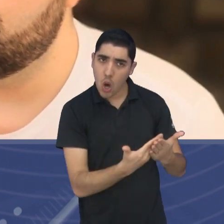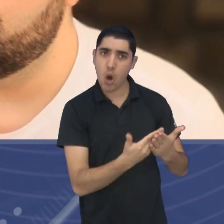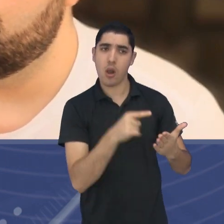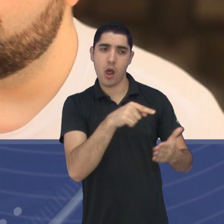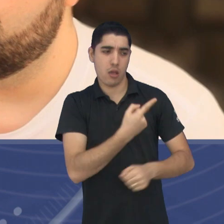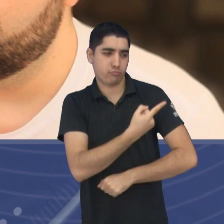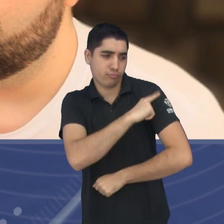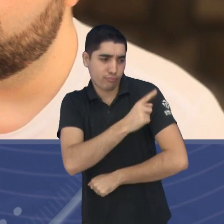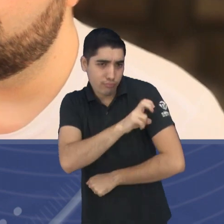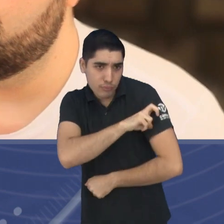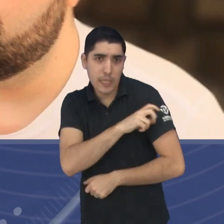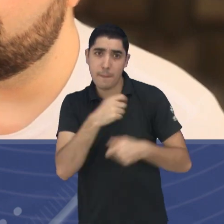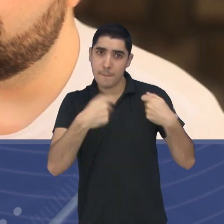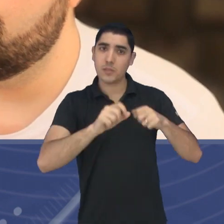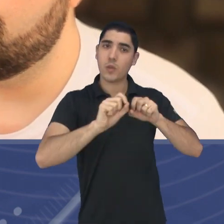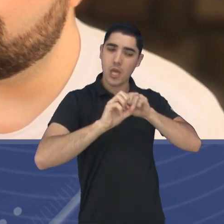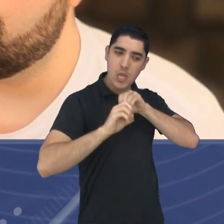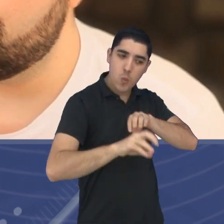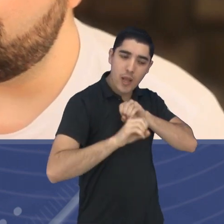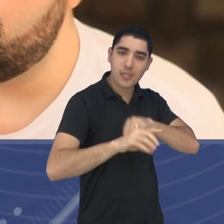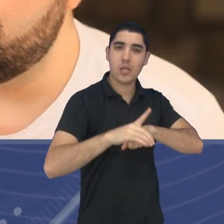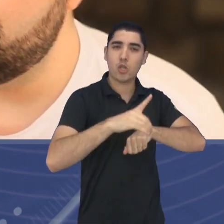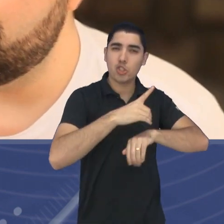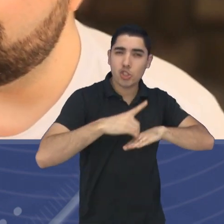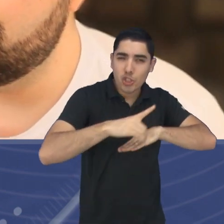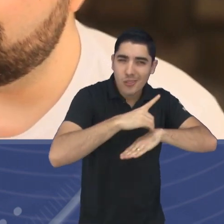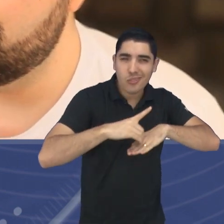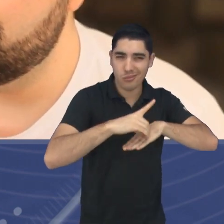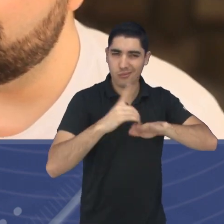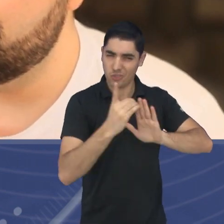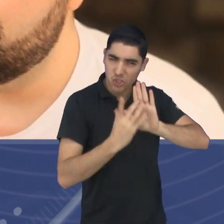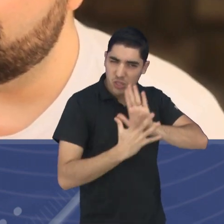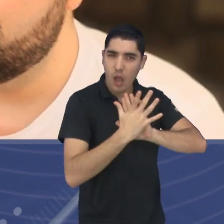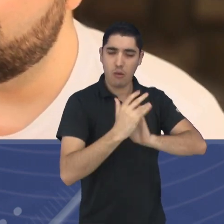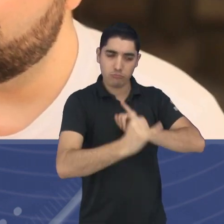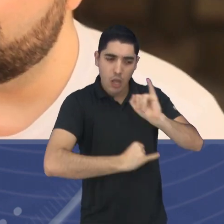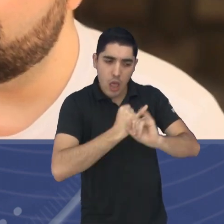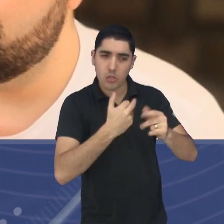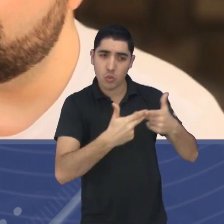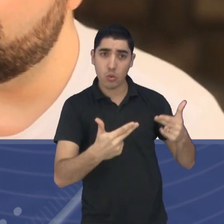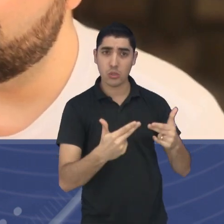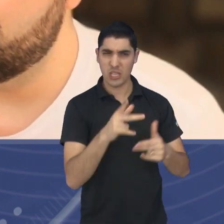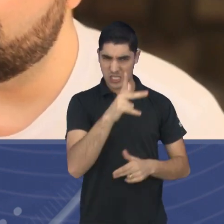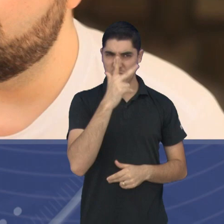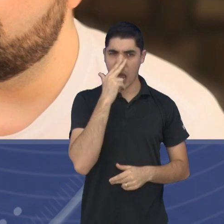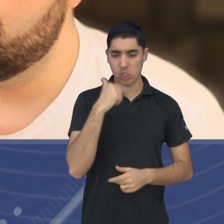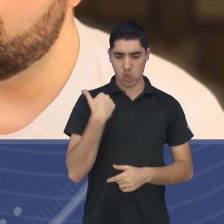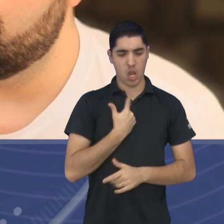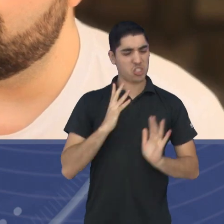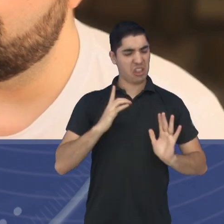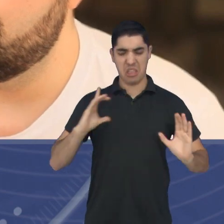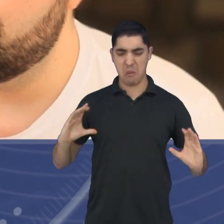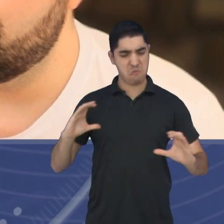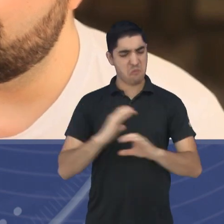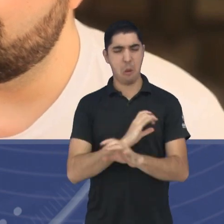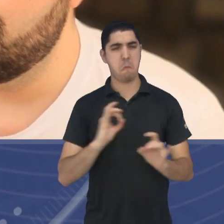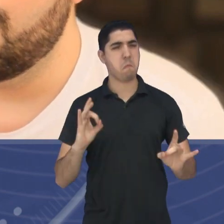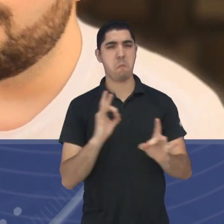uma educação digital? E aí você acha que estamos no caminho, estamos preparados para isso? Qual que é a sua avaliação?